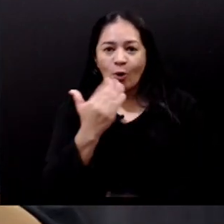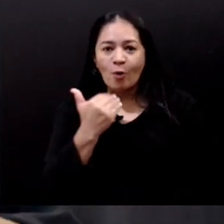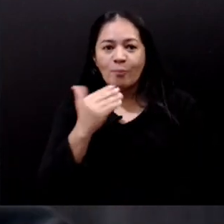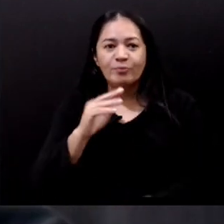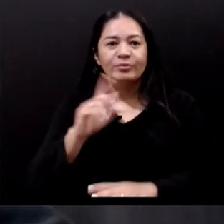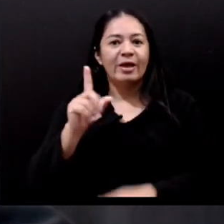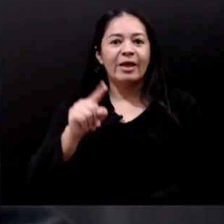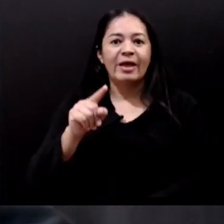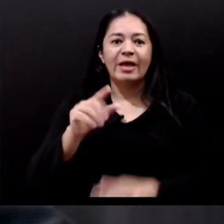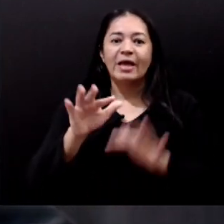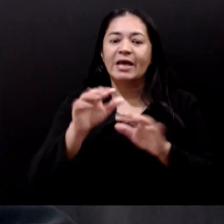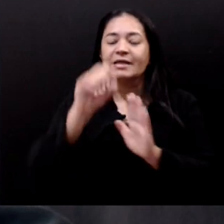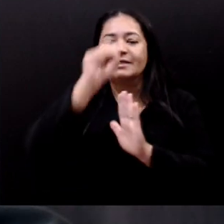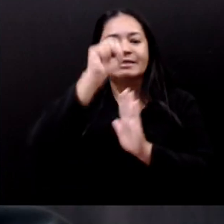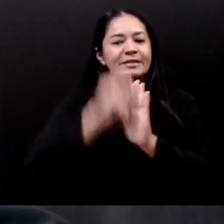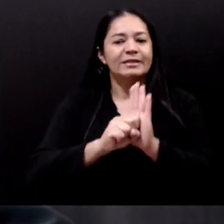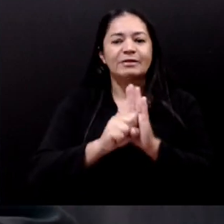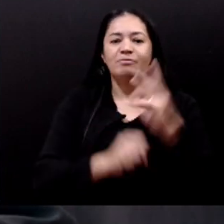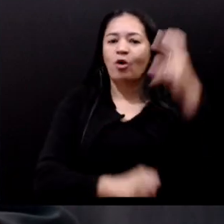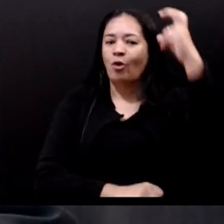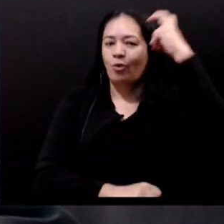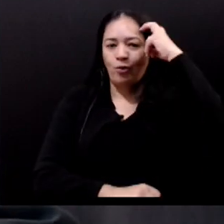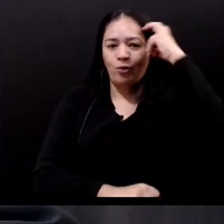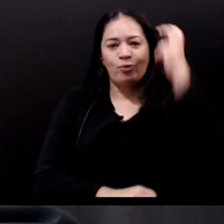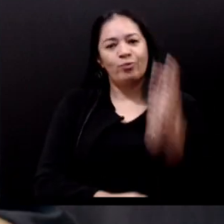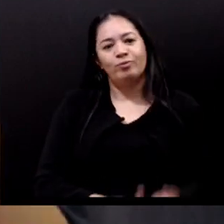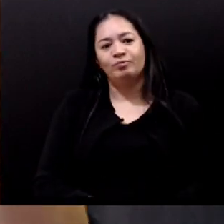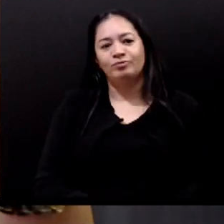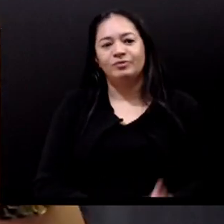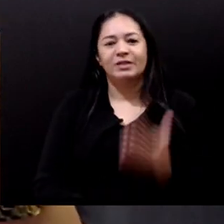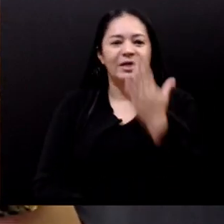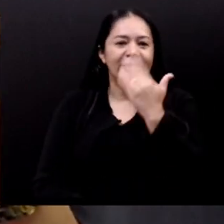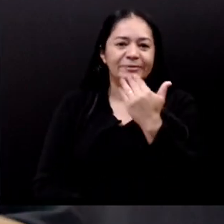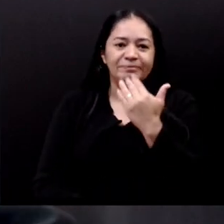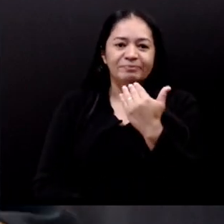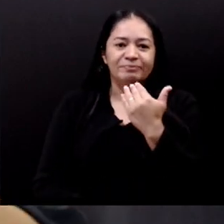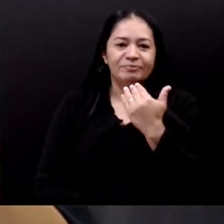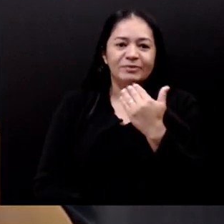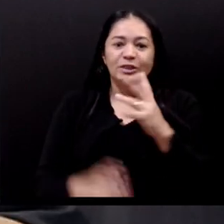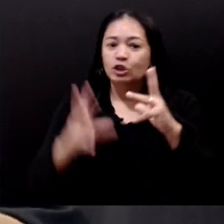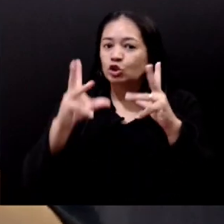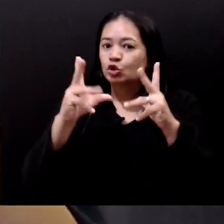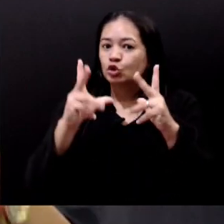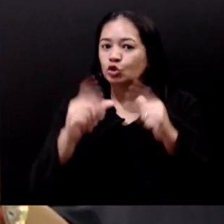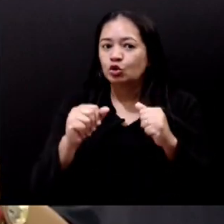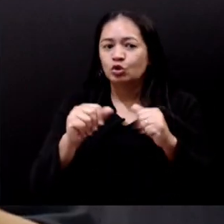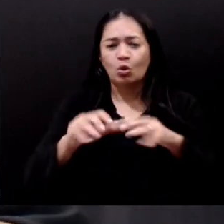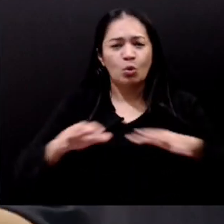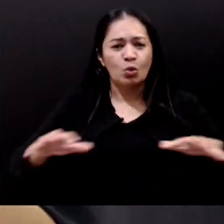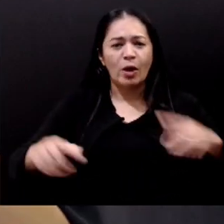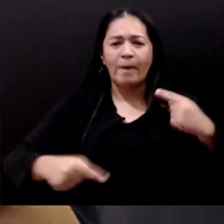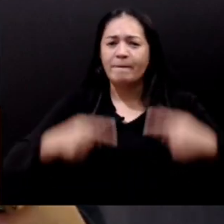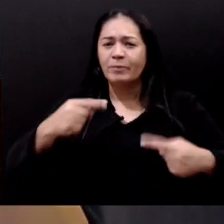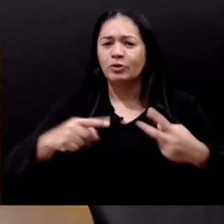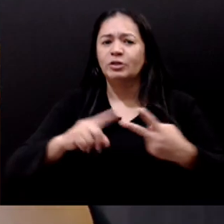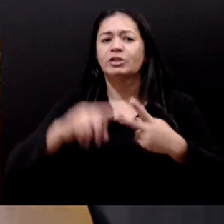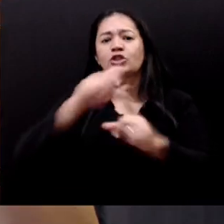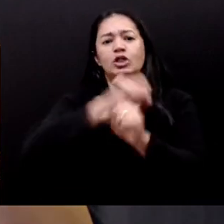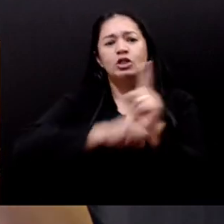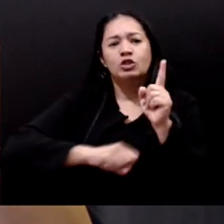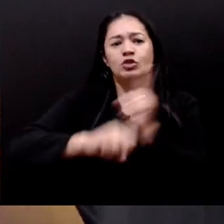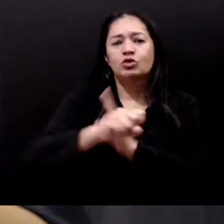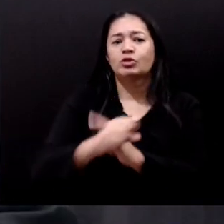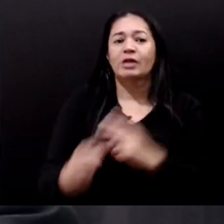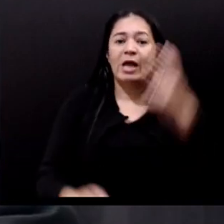simbólico culturalmente. A alimentação, ela permeia todas as esferas. Ela é política, ela é social, ela é cultural, ela é